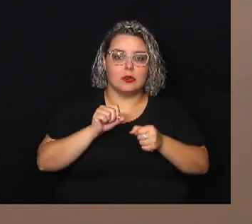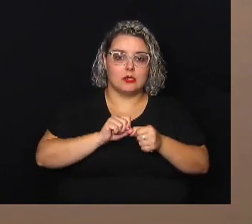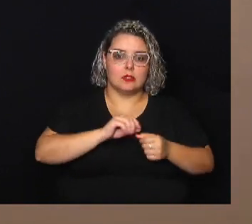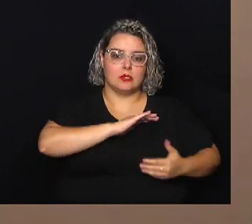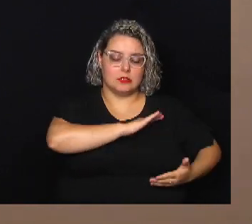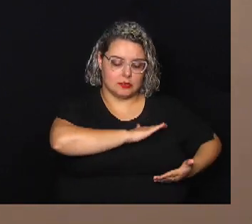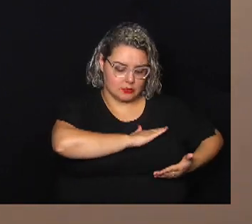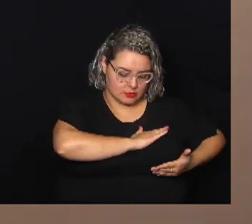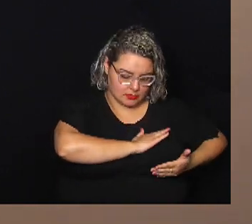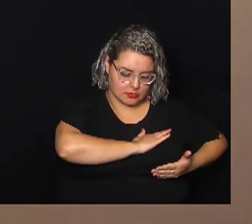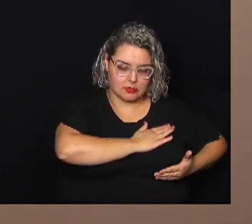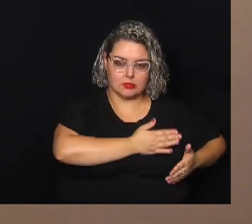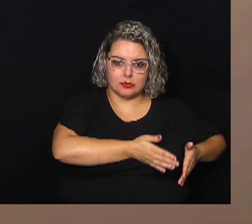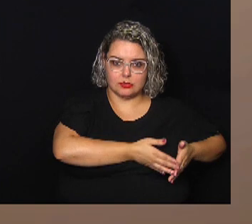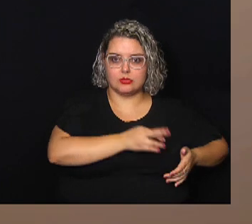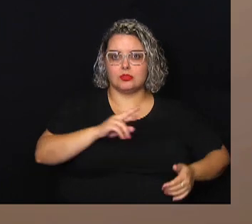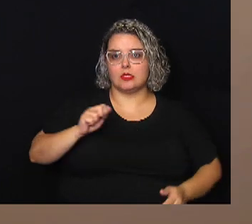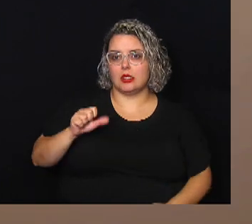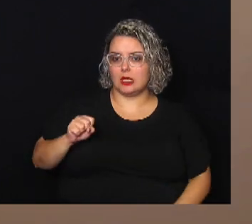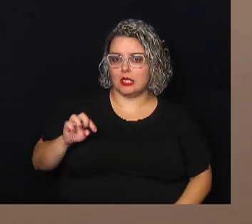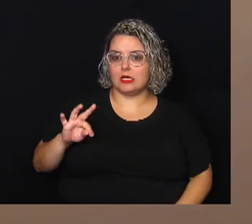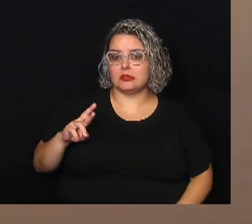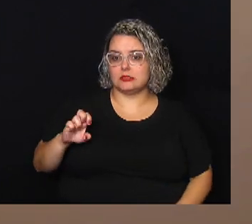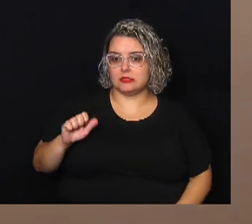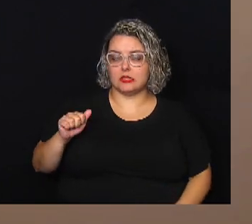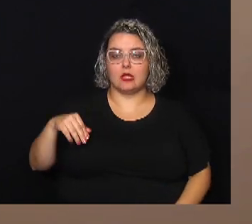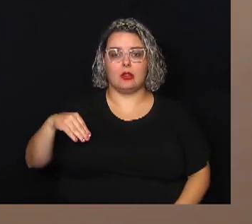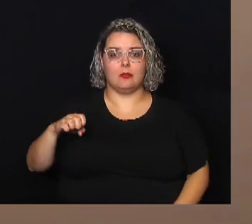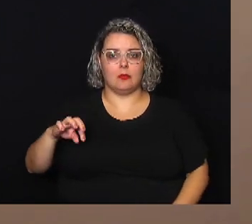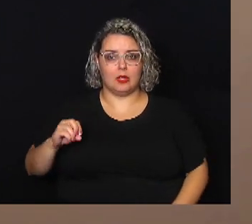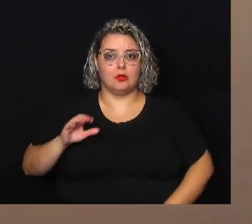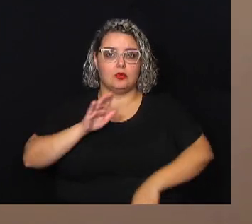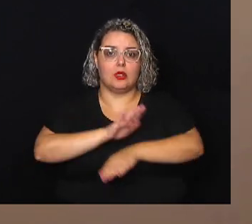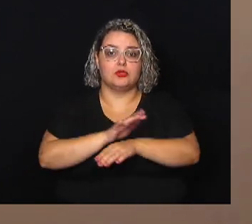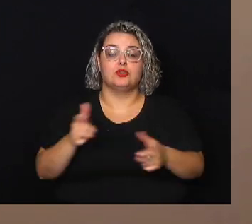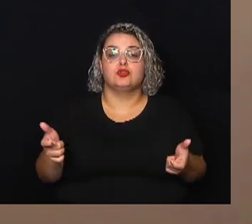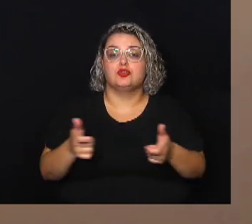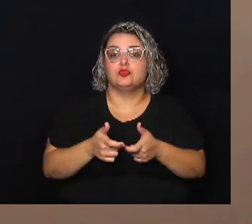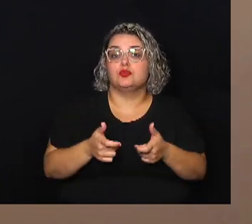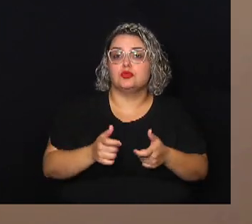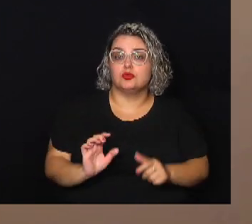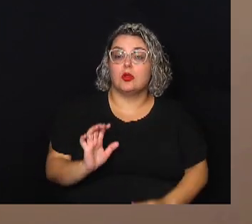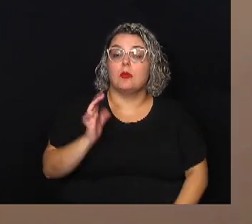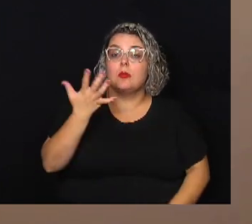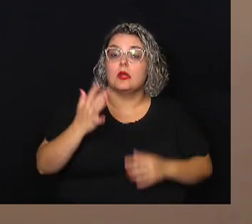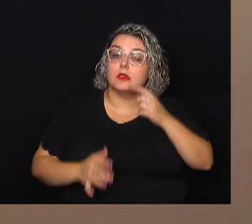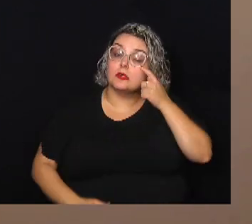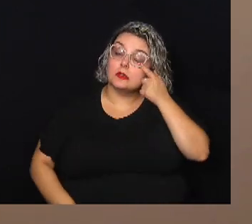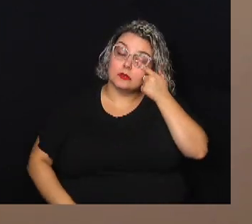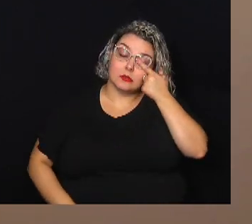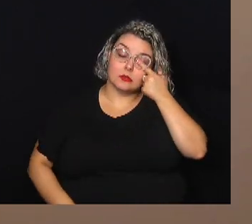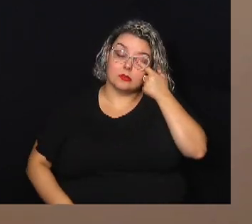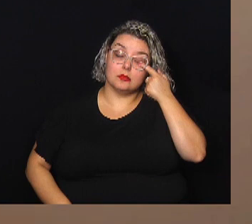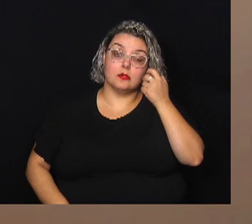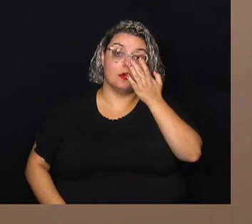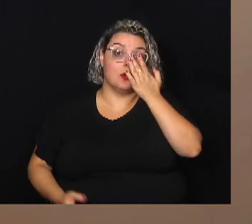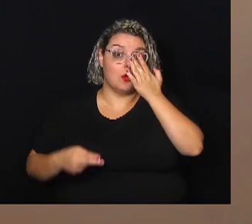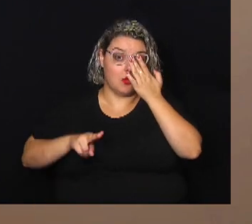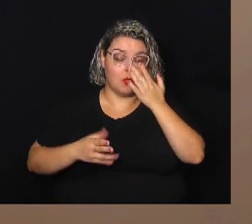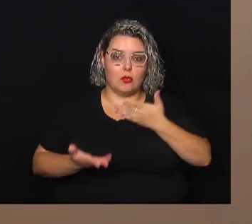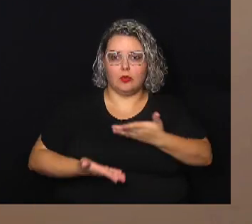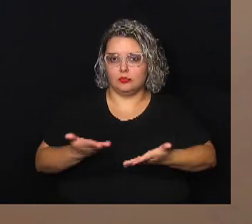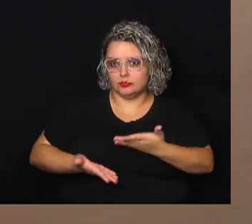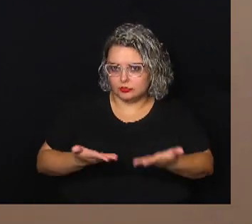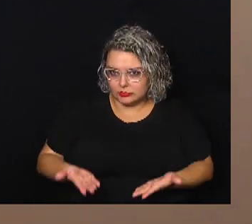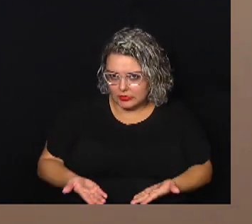mamografia de rastreamento. Ela ajuda a diminuir a incidência do câncer de mama, a identificar lesões que ainda não são